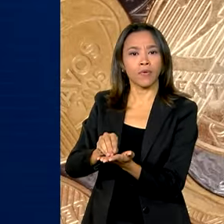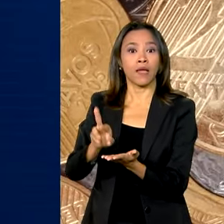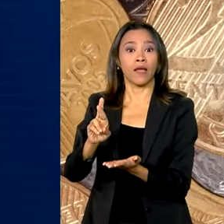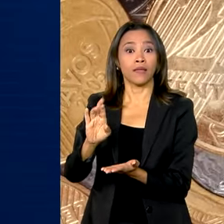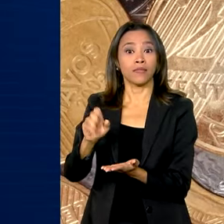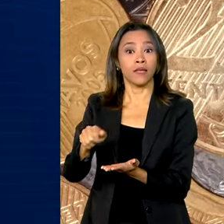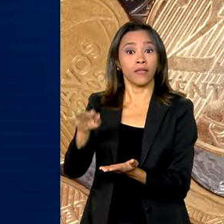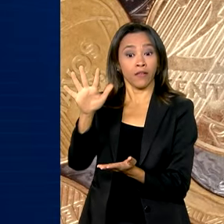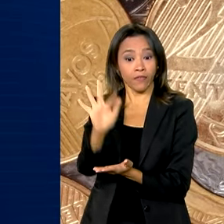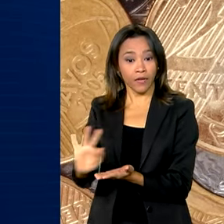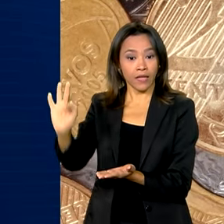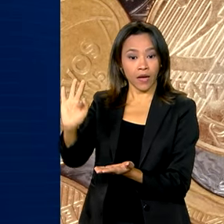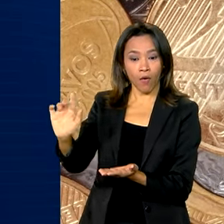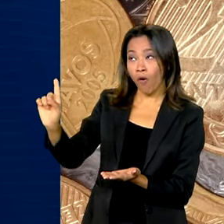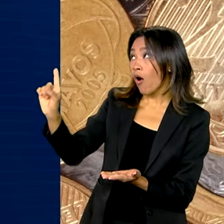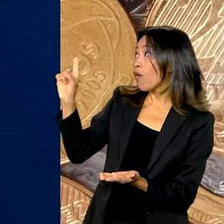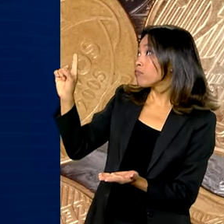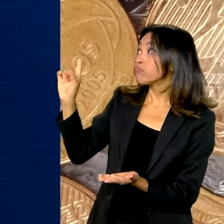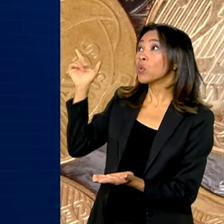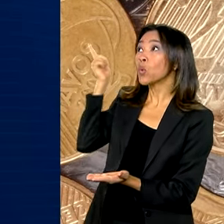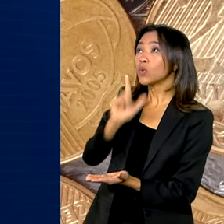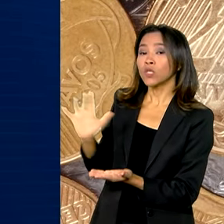O governo federal conseguiu arrecadar